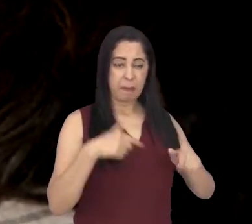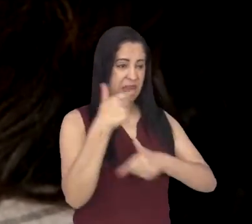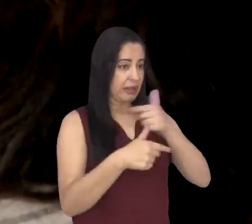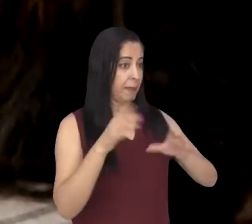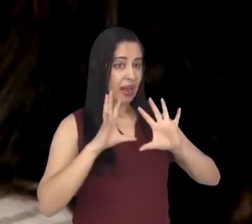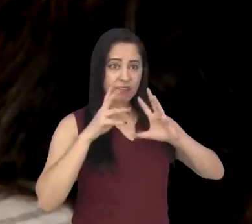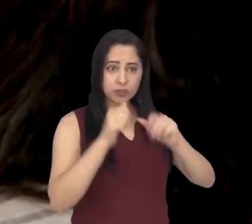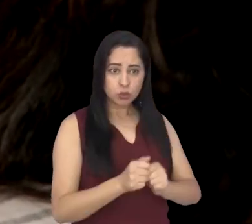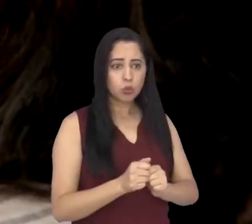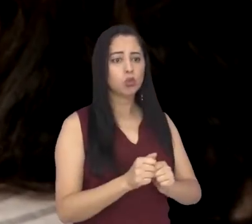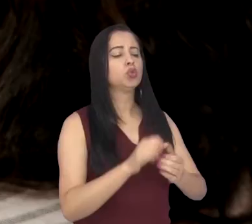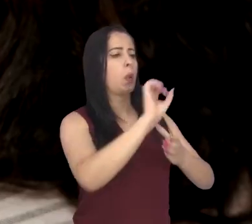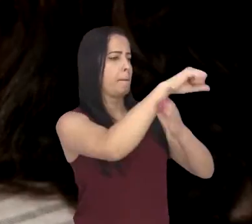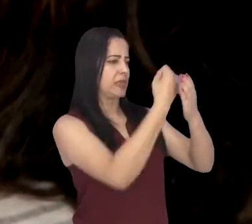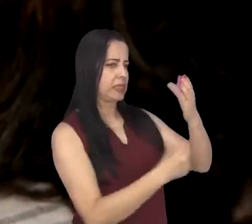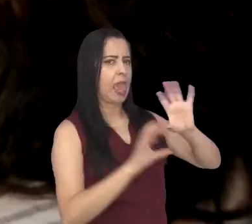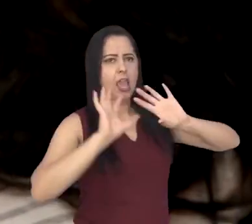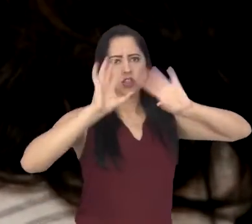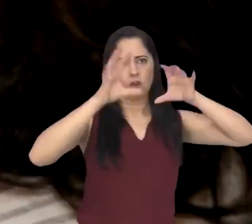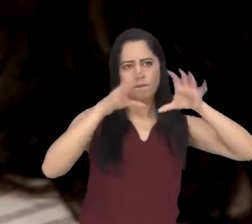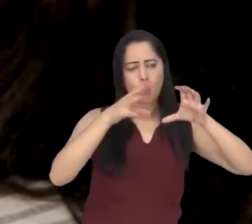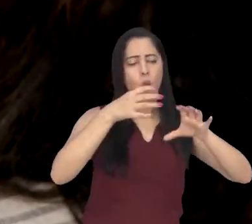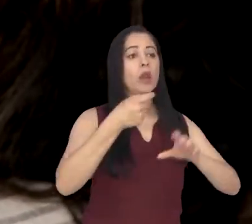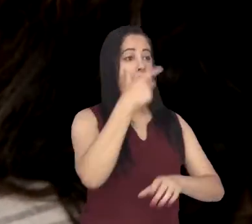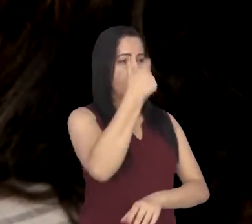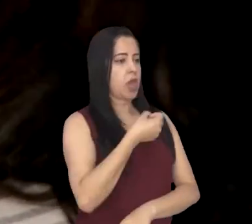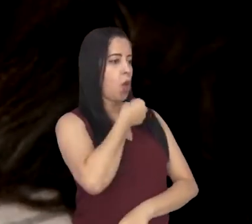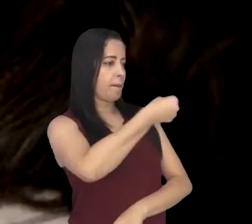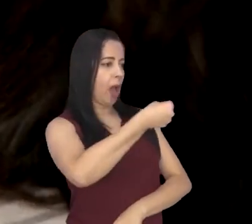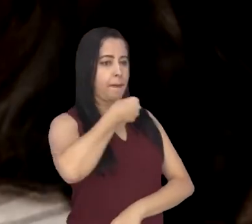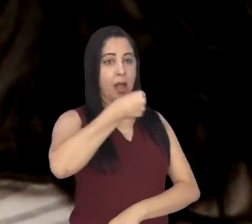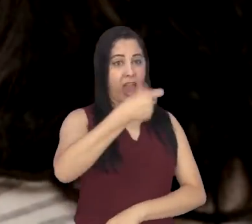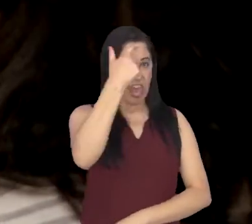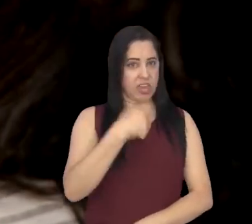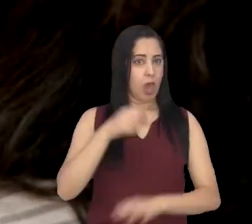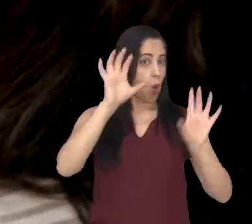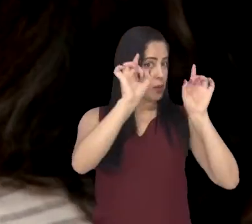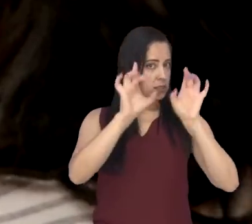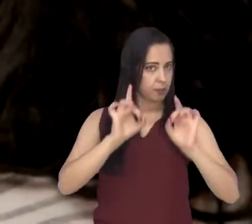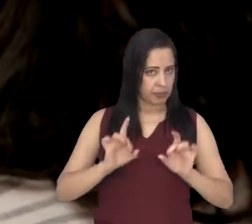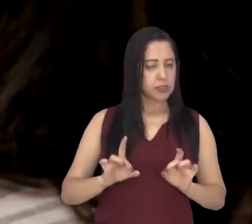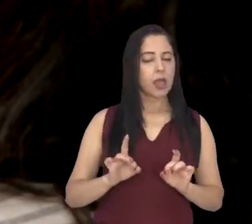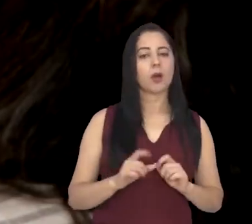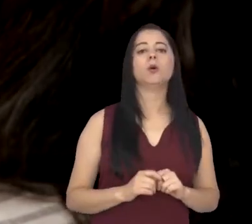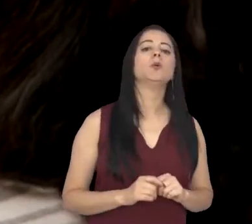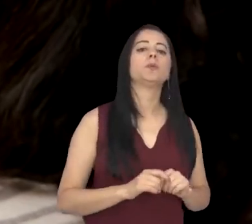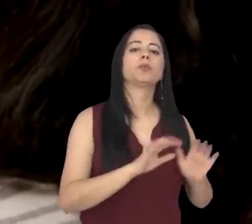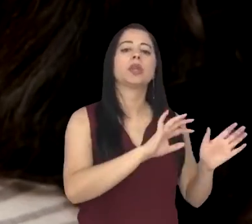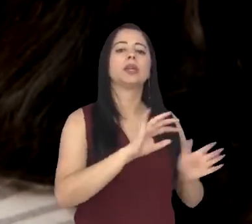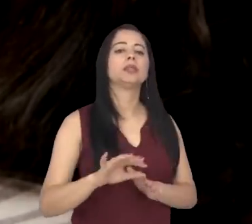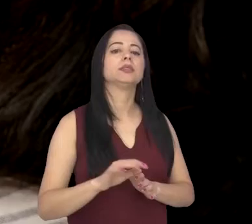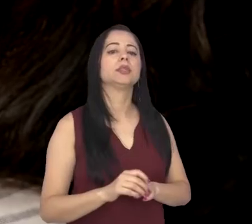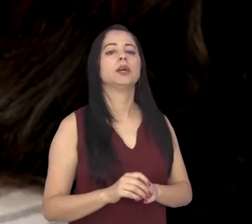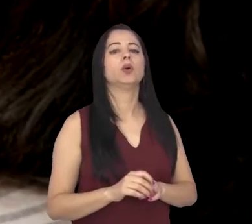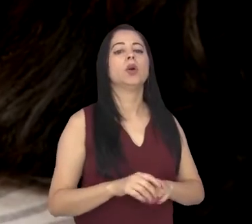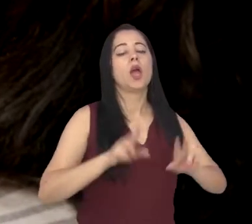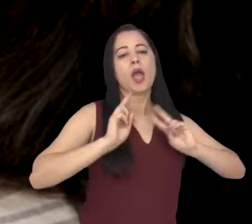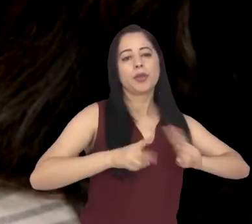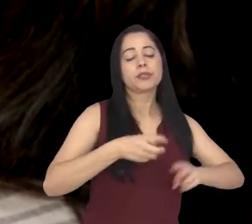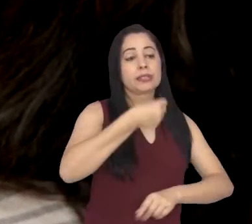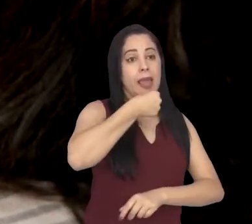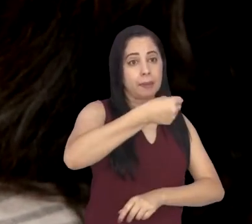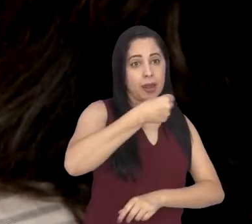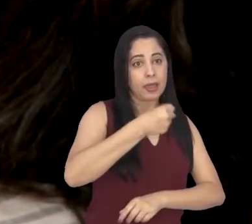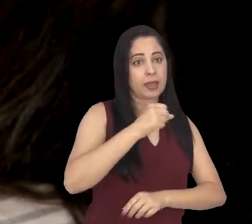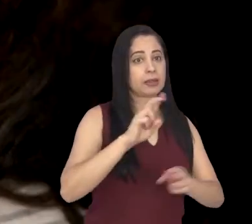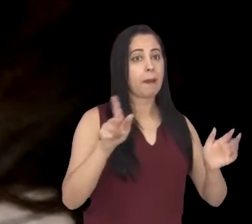basquete, era vôlei, aí fazia matérias, aí eu era repórter especial, que fui contratado para ter aquele salário. E aí eu fazia matérias especiais de Show de